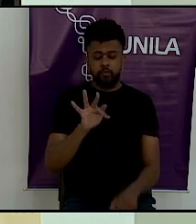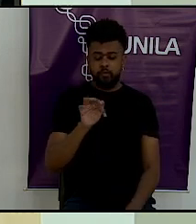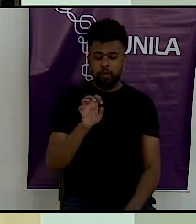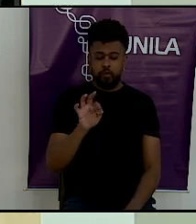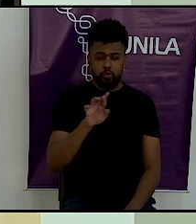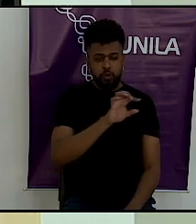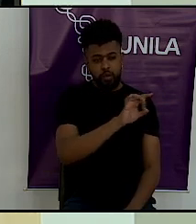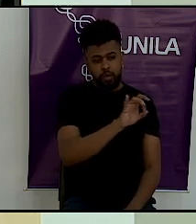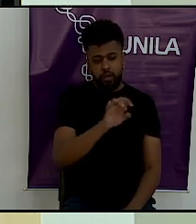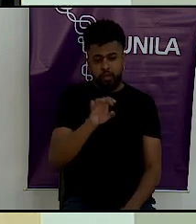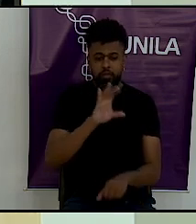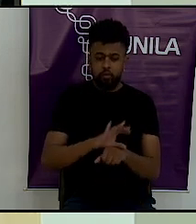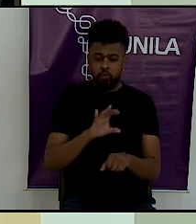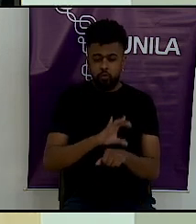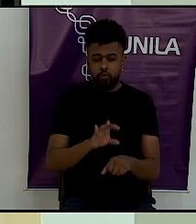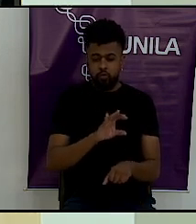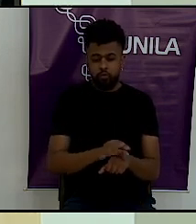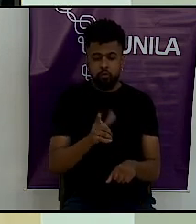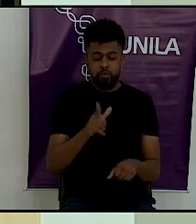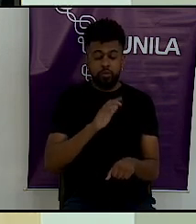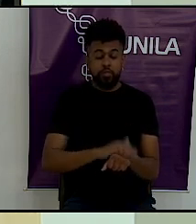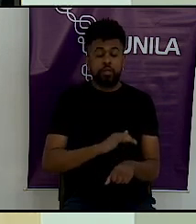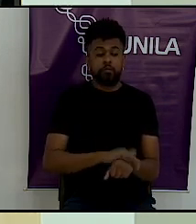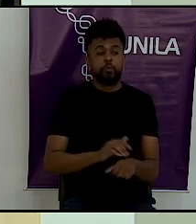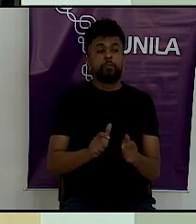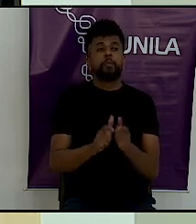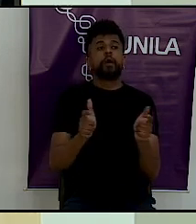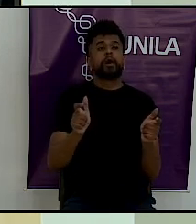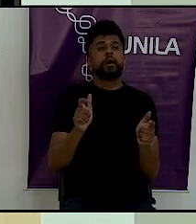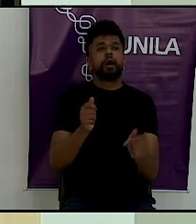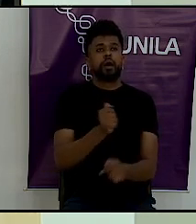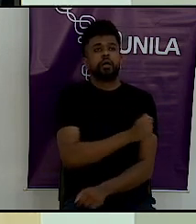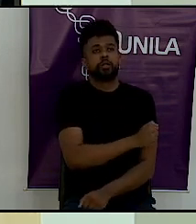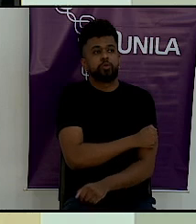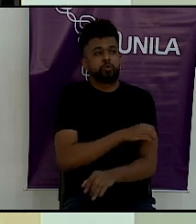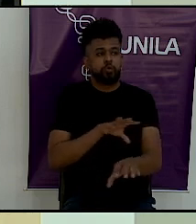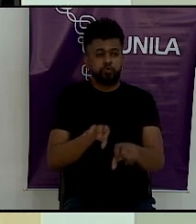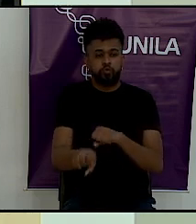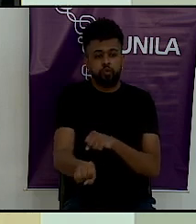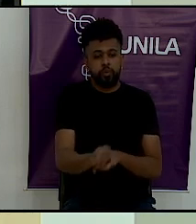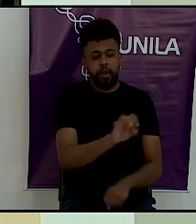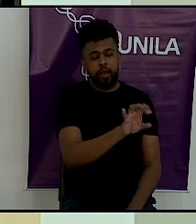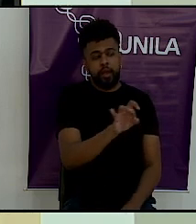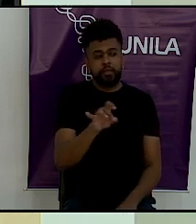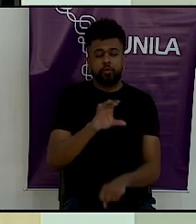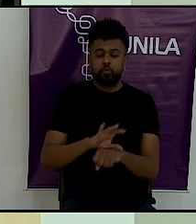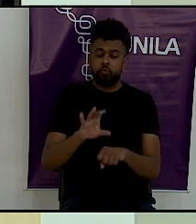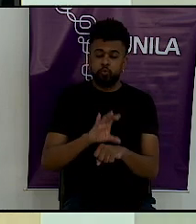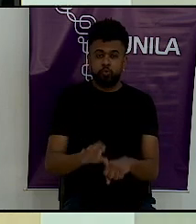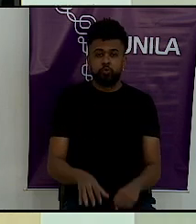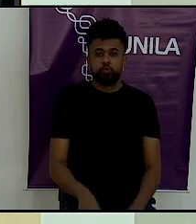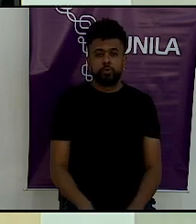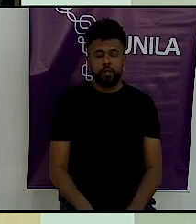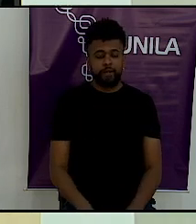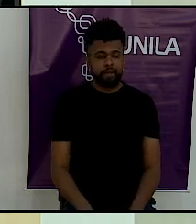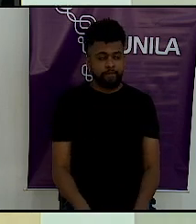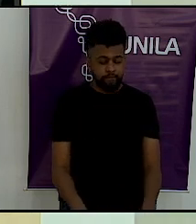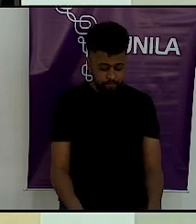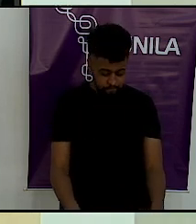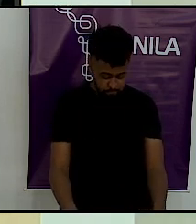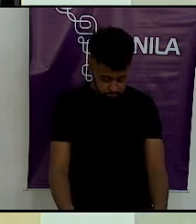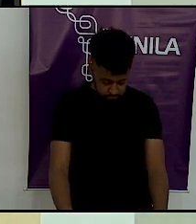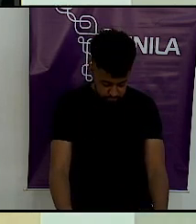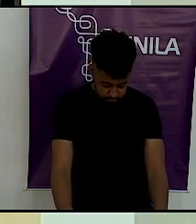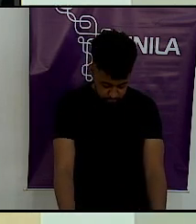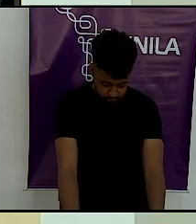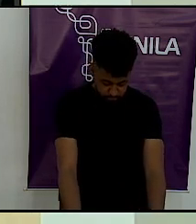desses cursos, ou seja, quanto tempo a mais se leva para um aluno se formar em cada um desses cursos. E esse